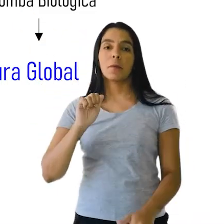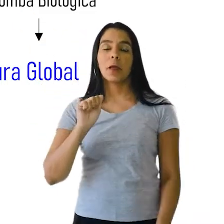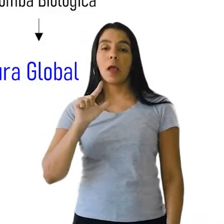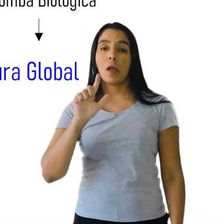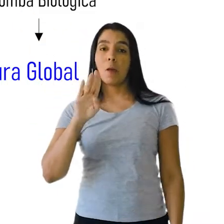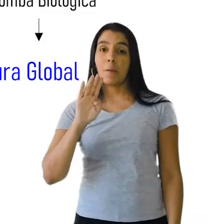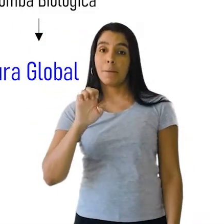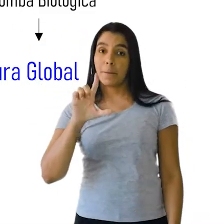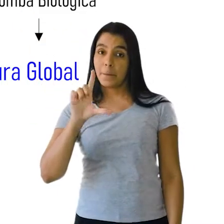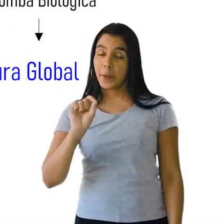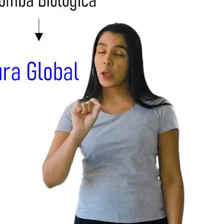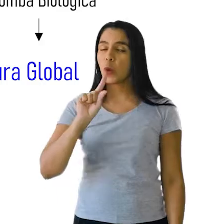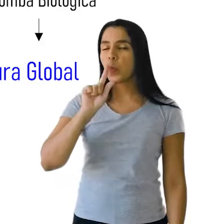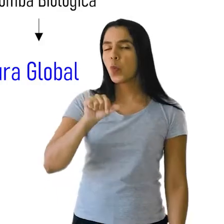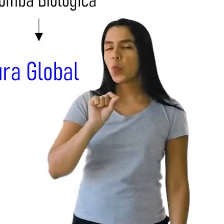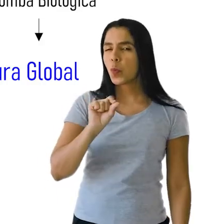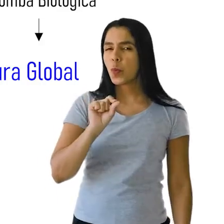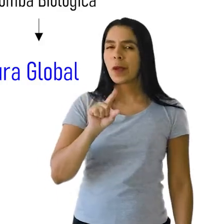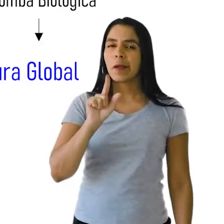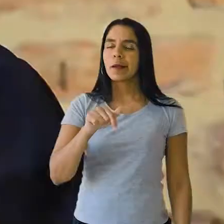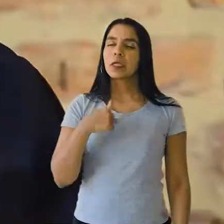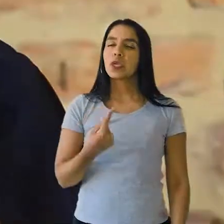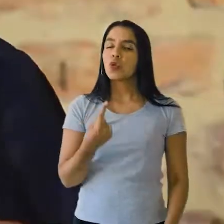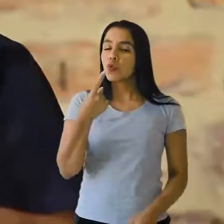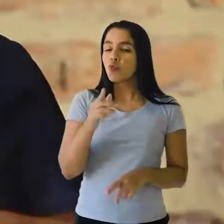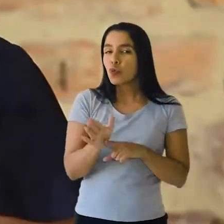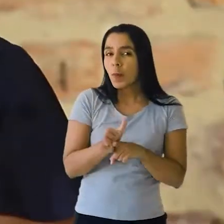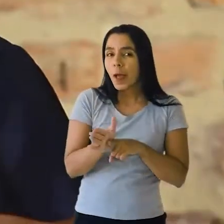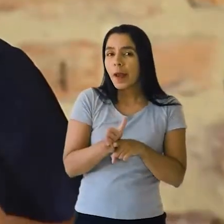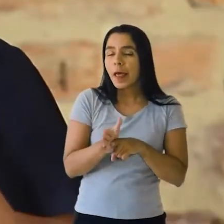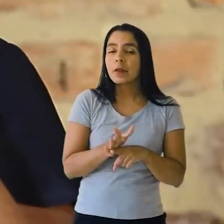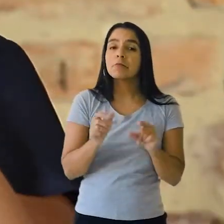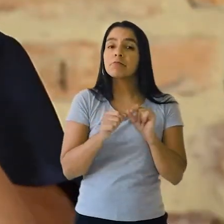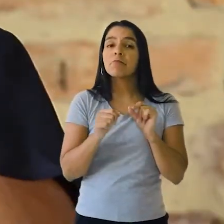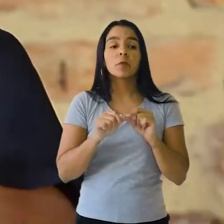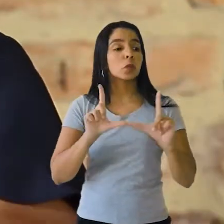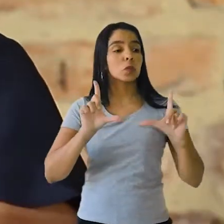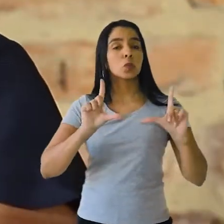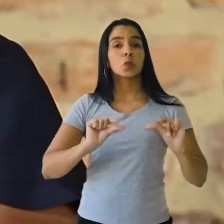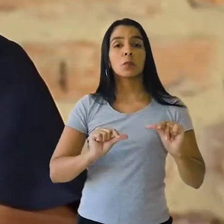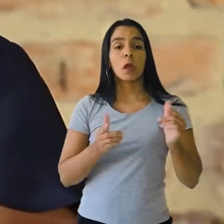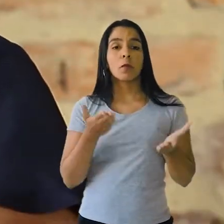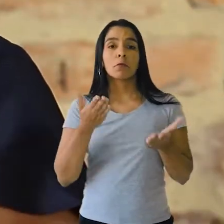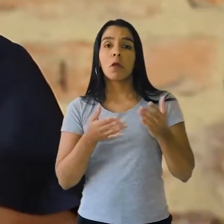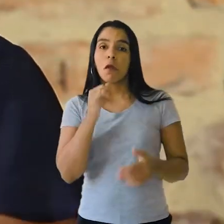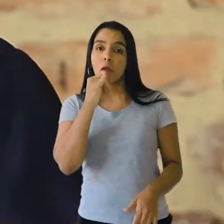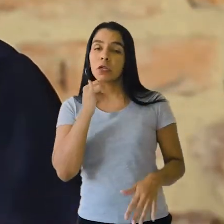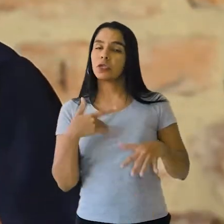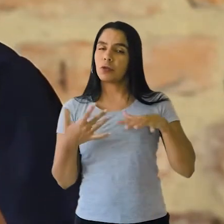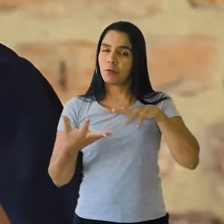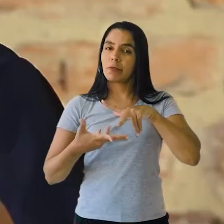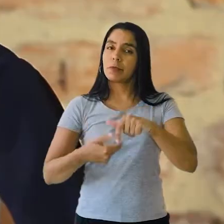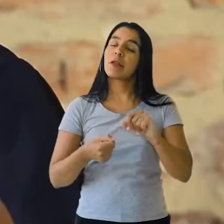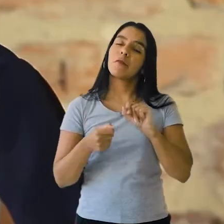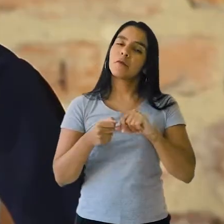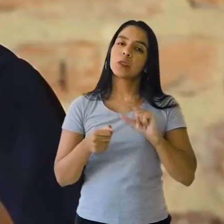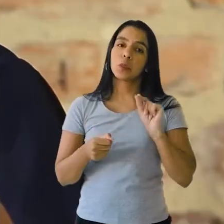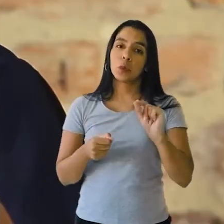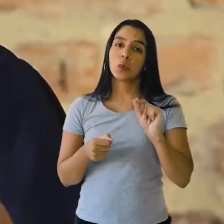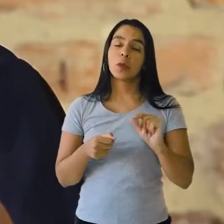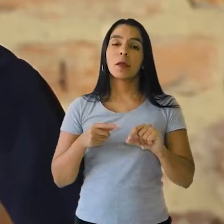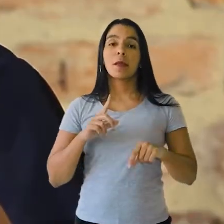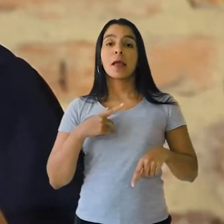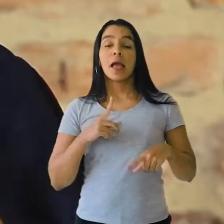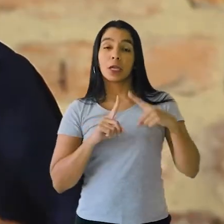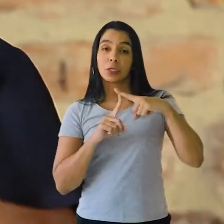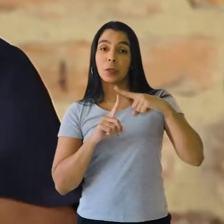solar, e isso tem um efeito chamado de albedo, cuja, em última análise, provoca uma diminuição no balanço de